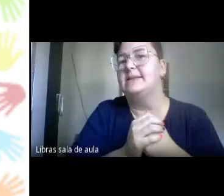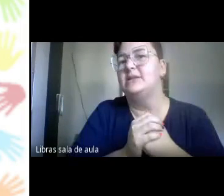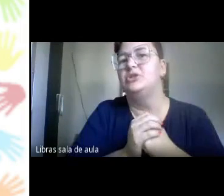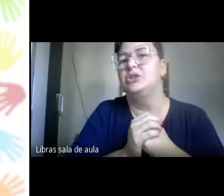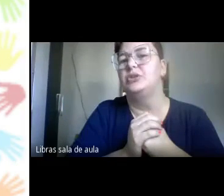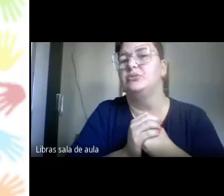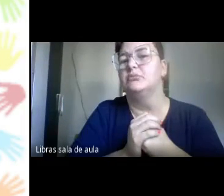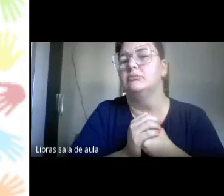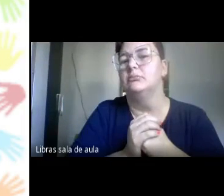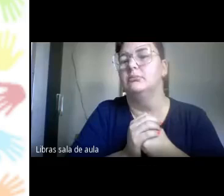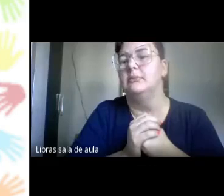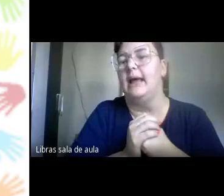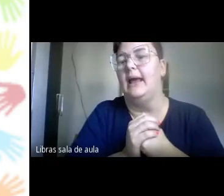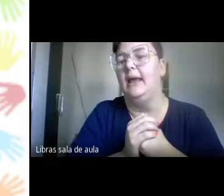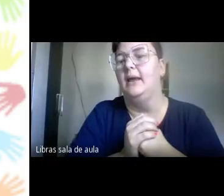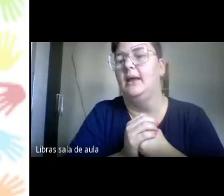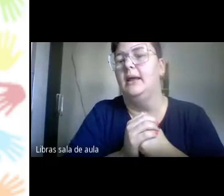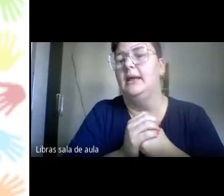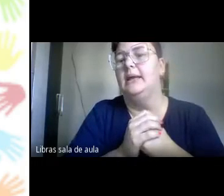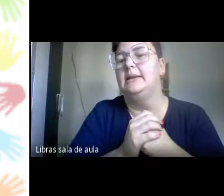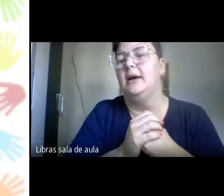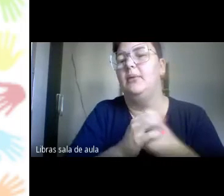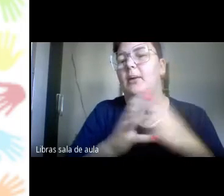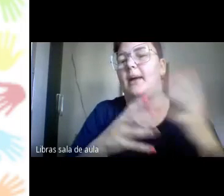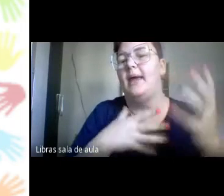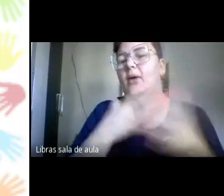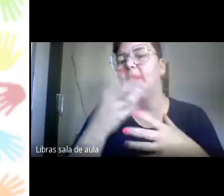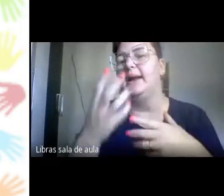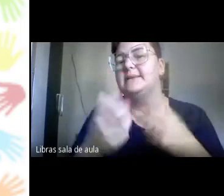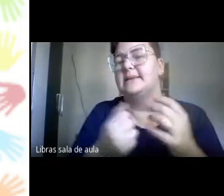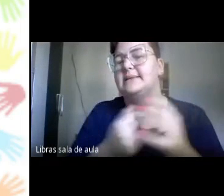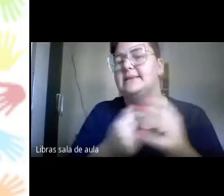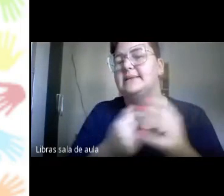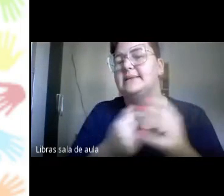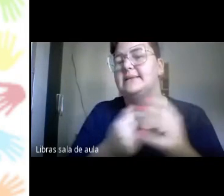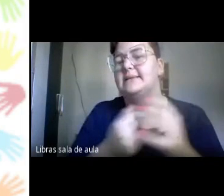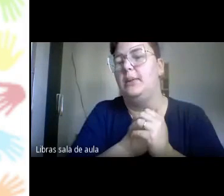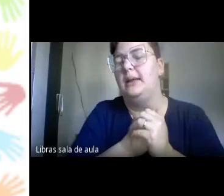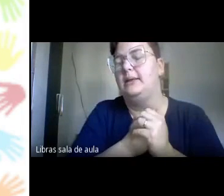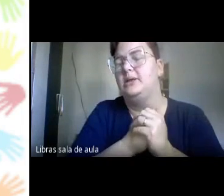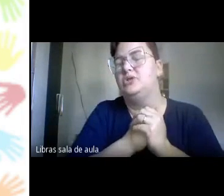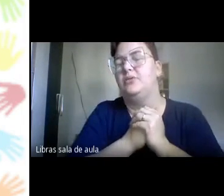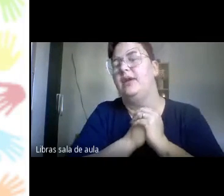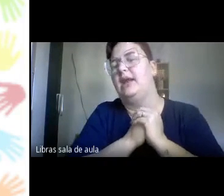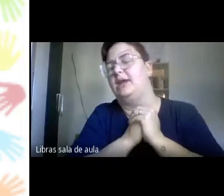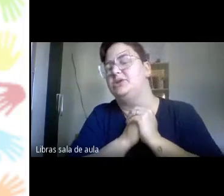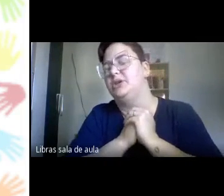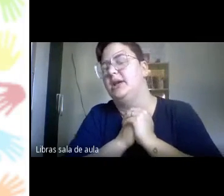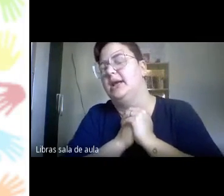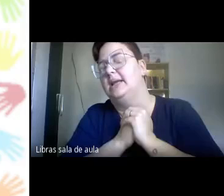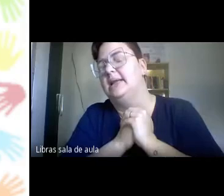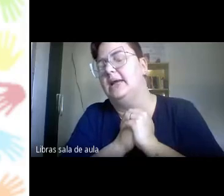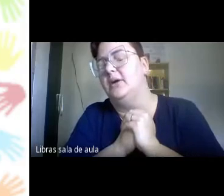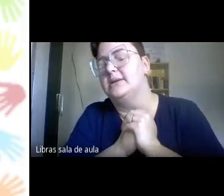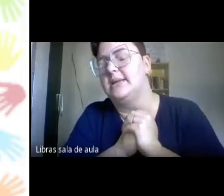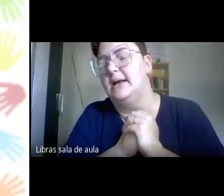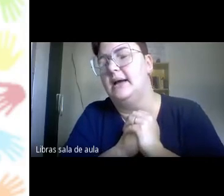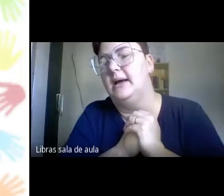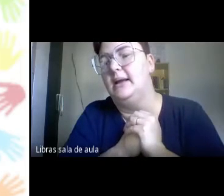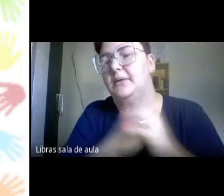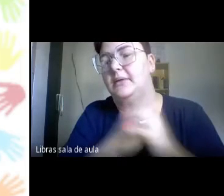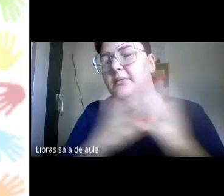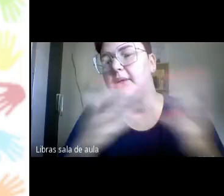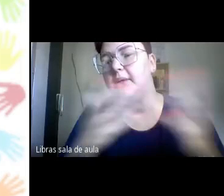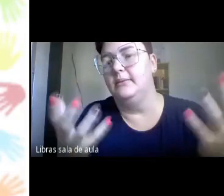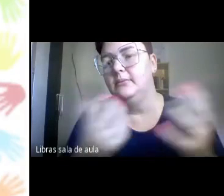não faz sentido, né? Então é uma reorganização totalmente diferente da